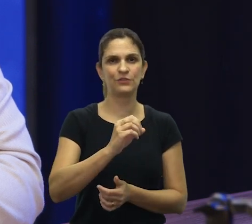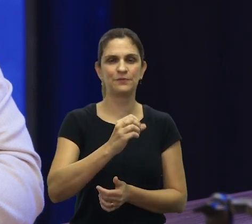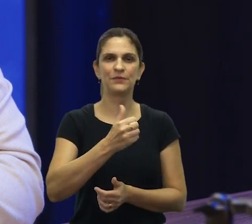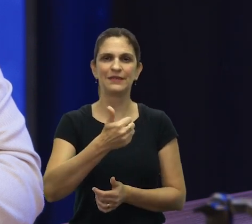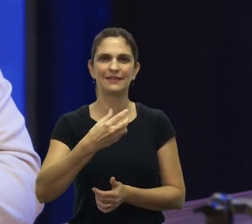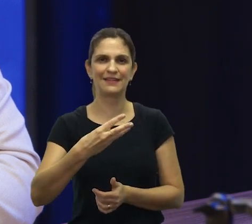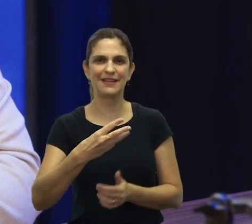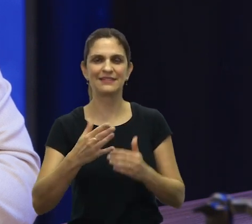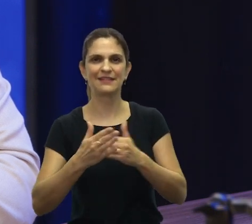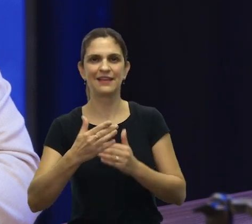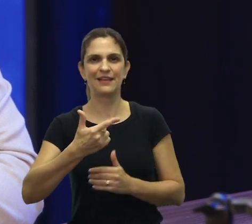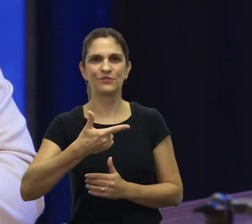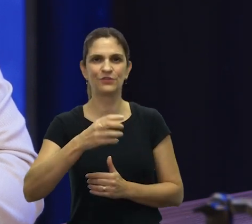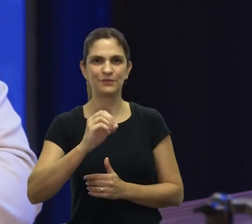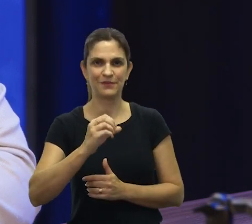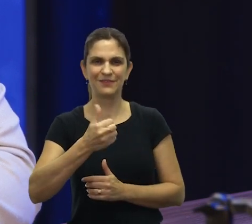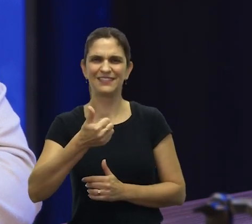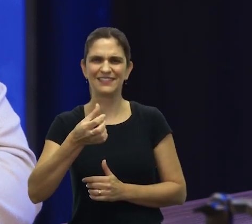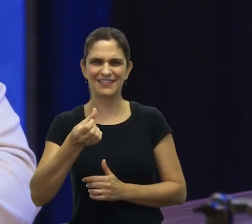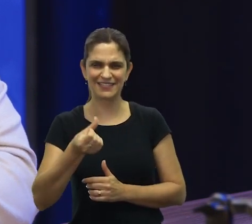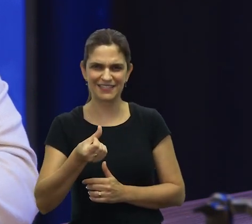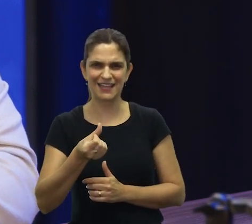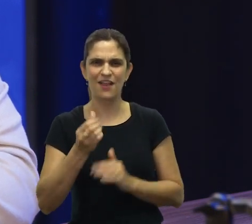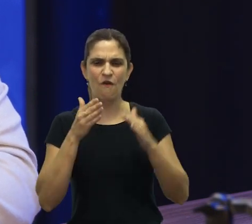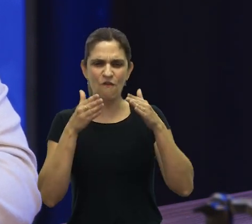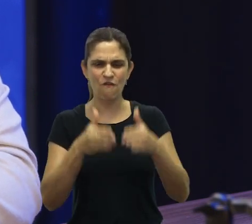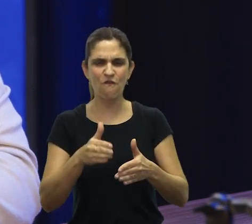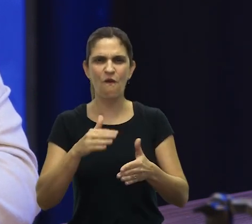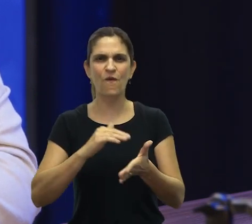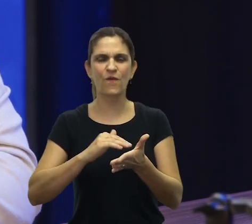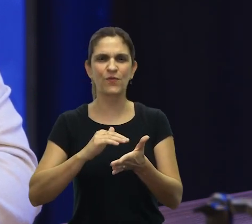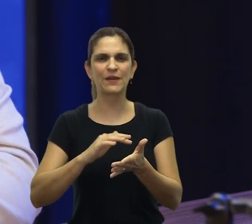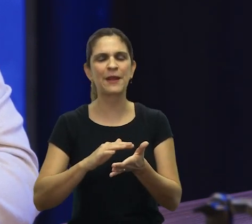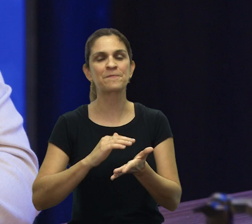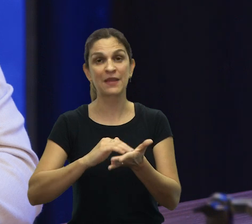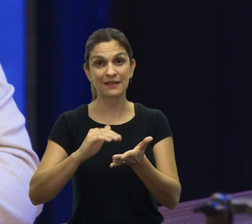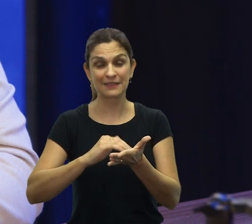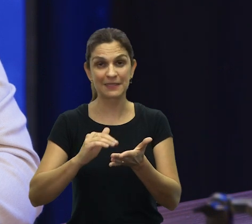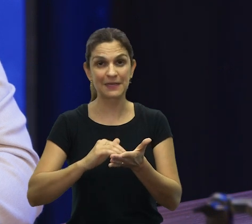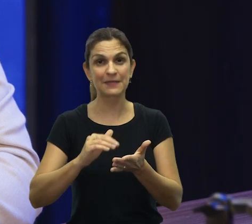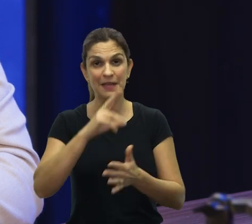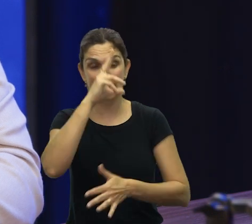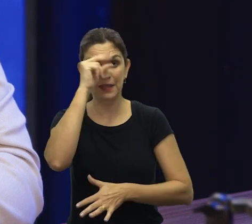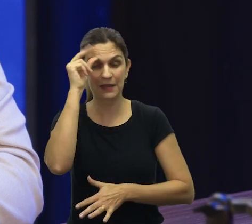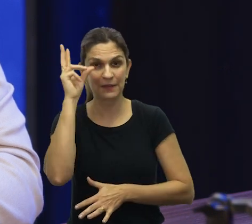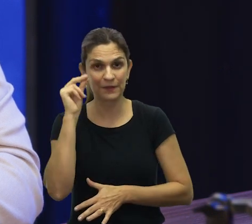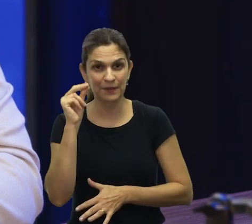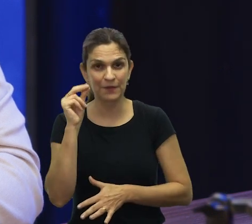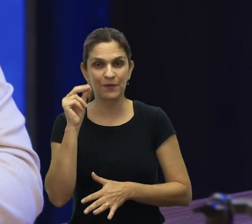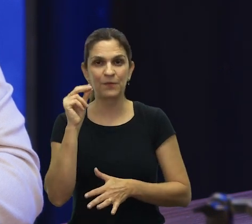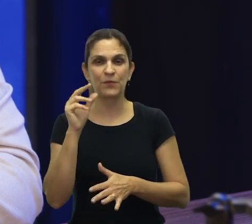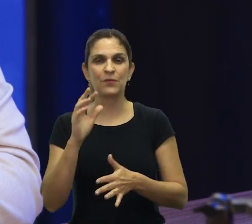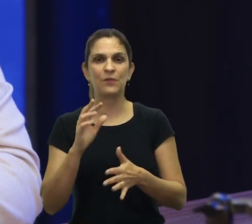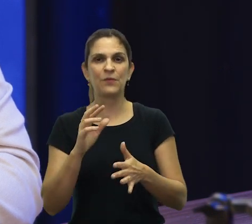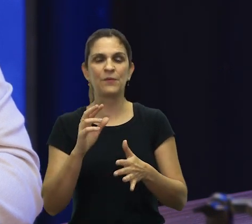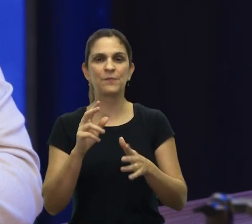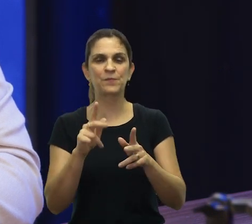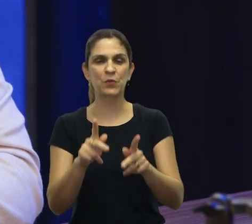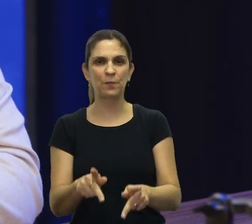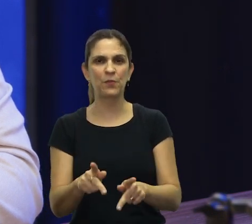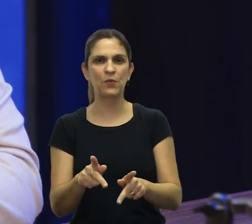e 2016, onde eu aprendi o que era saúde pública e o que era possível fazer dentro de